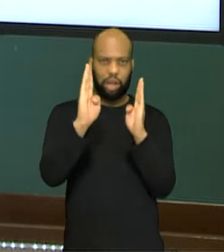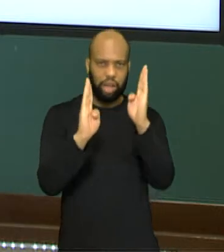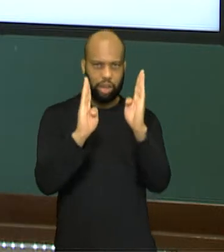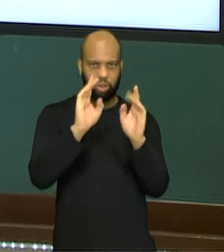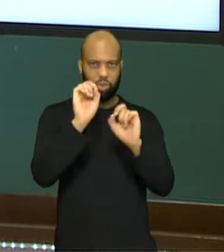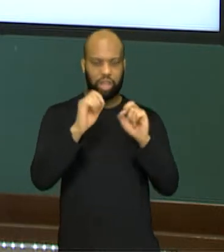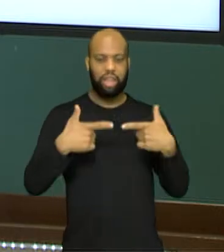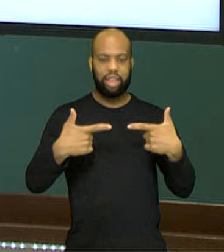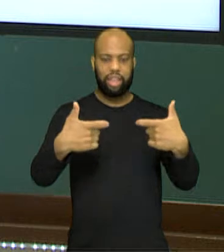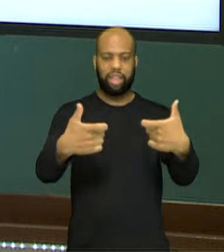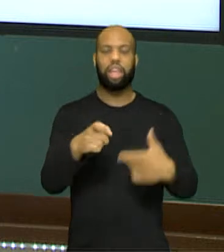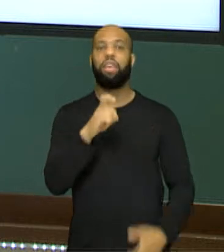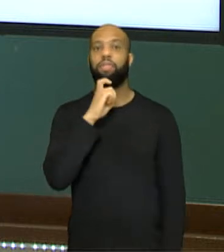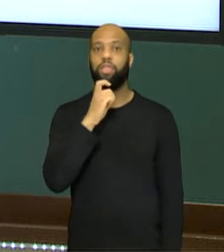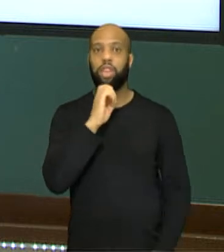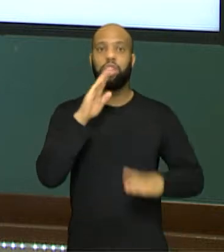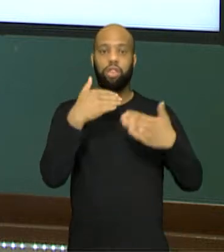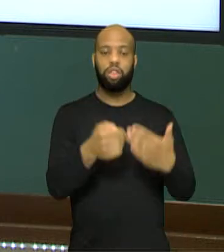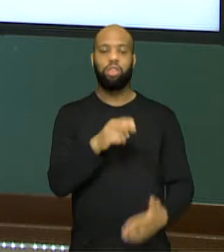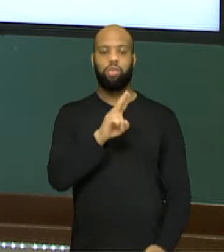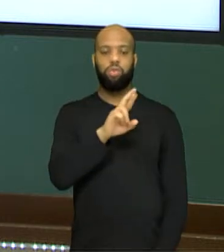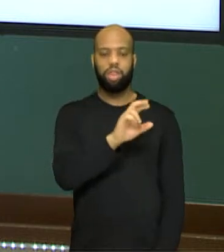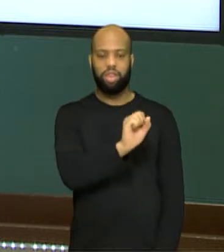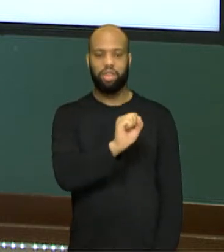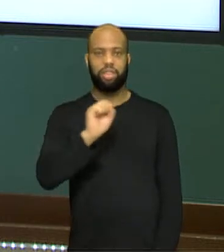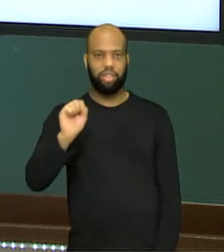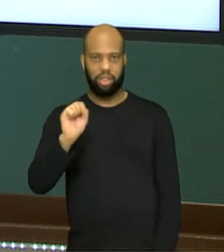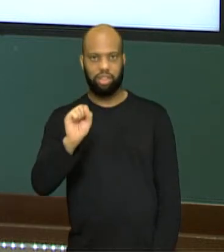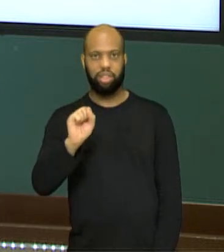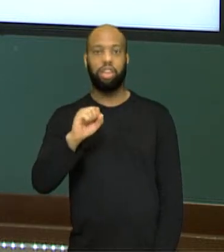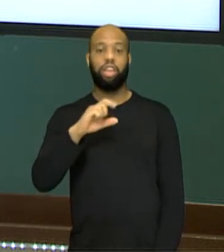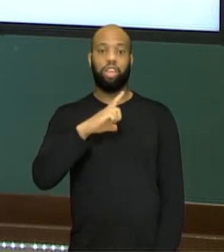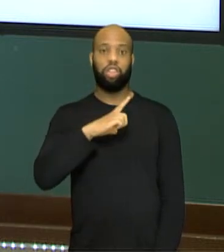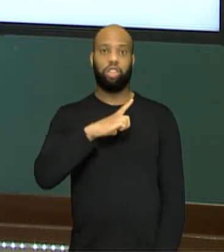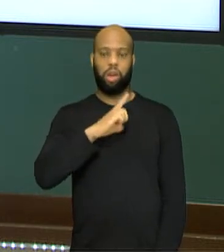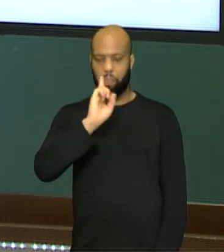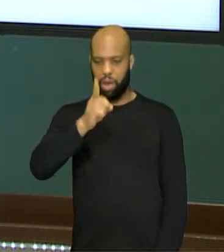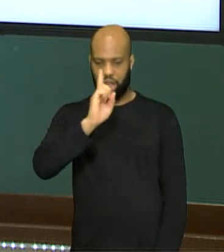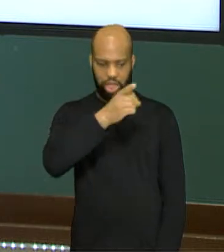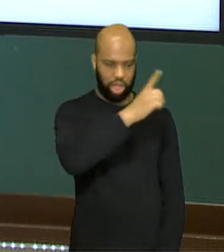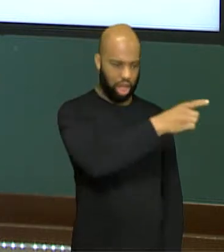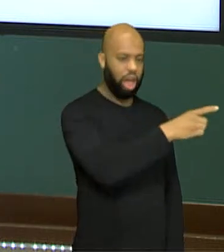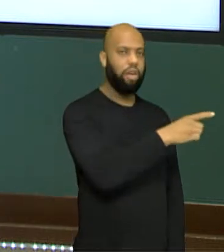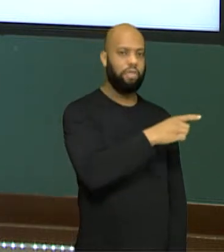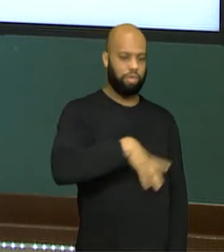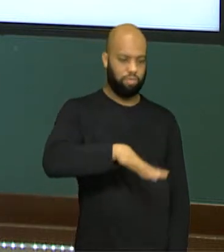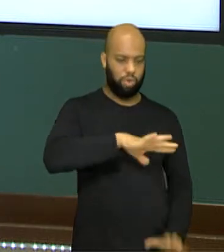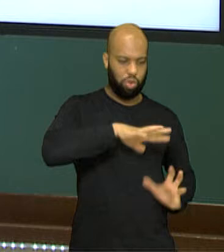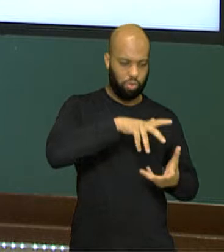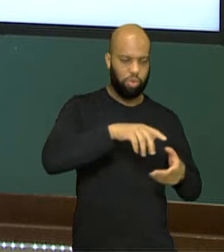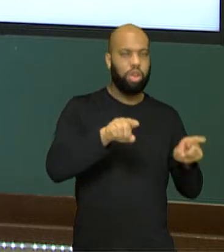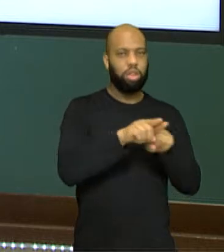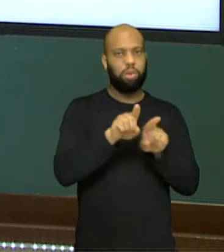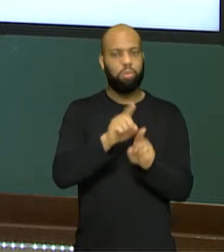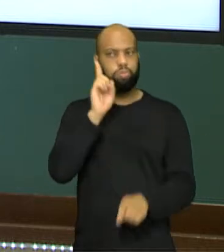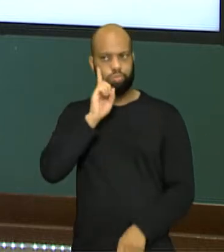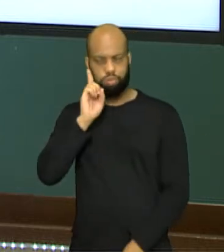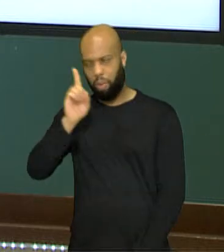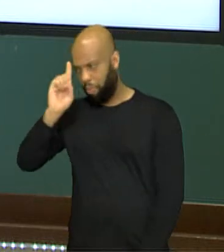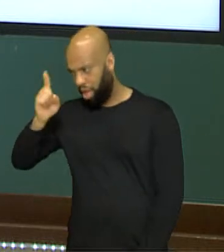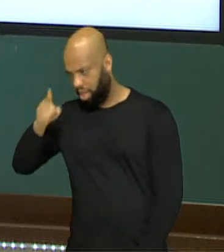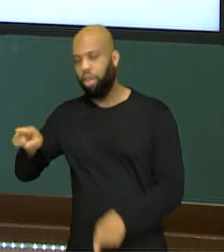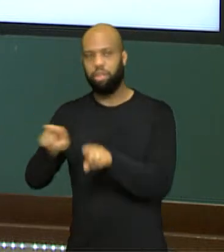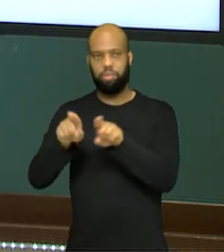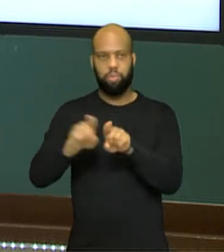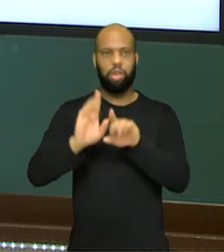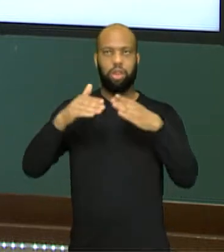conhecido como Guerra Fria, a União Soviética comandava parte do mundo, enquanto os Estados Unidos a outra parte. A